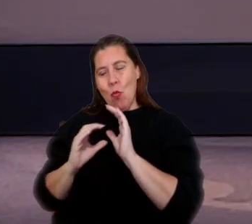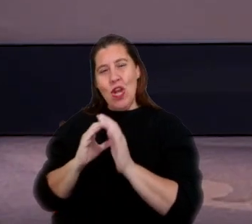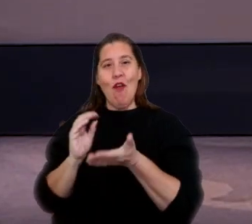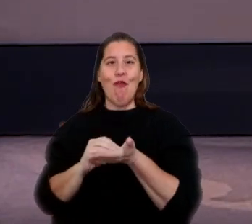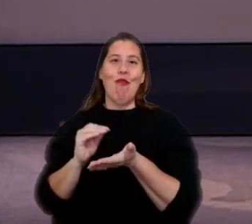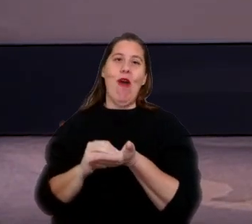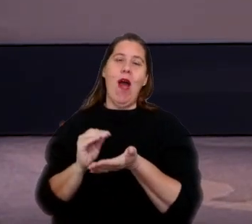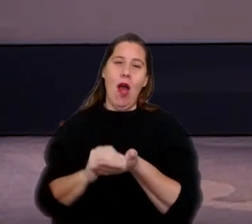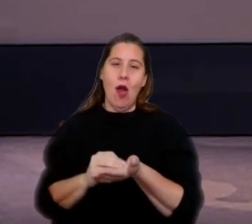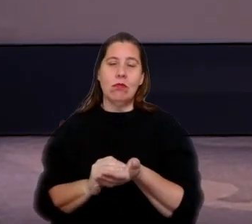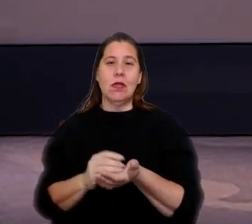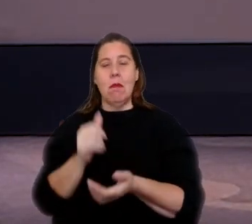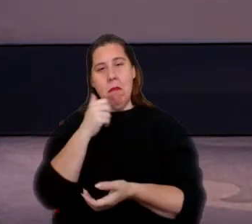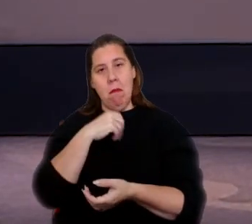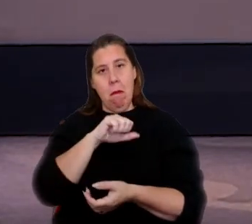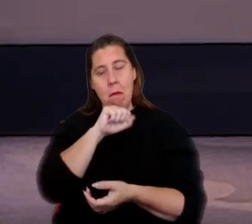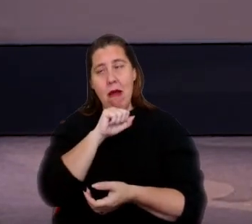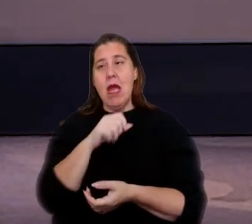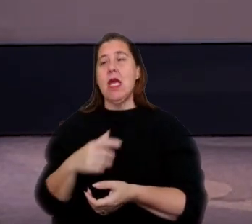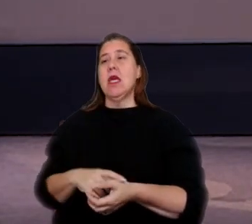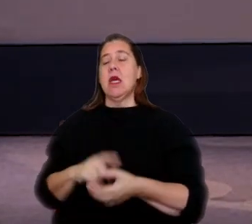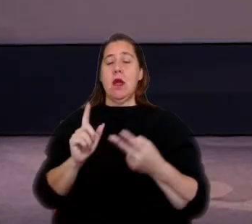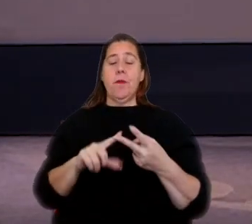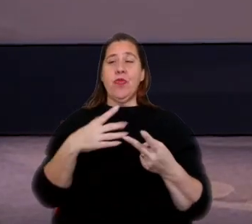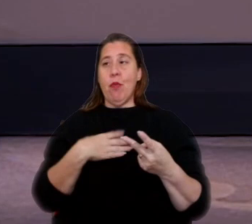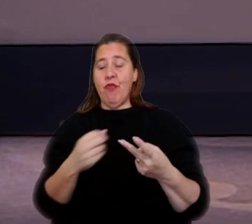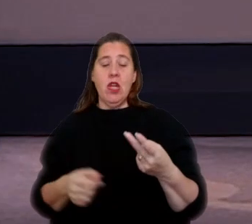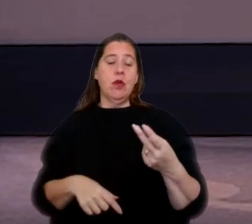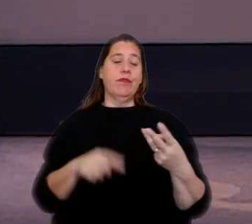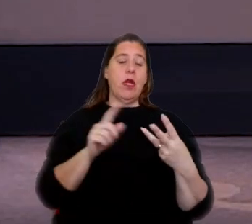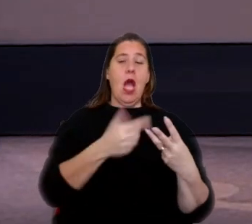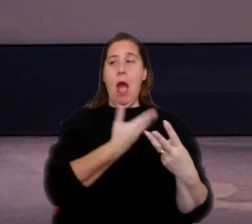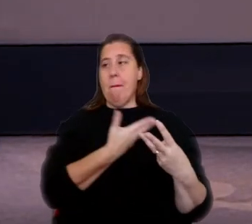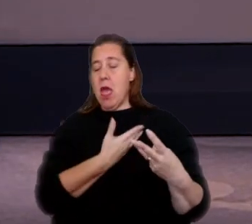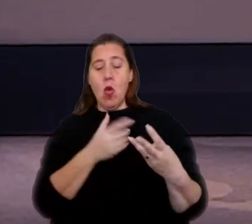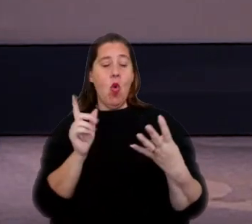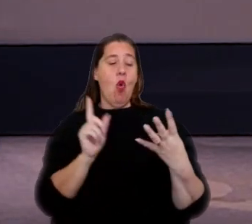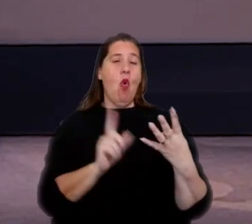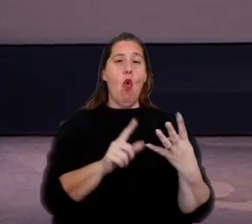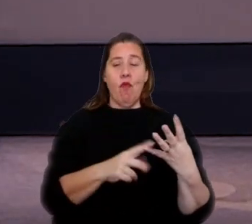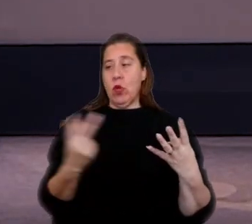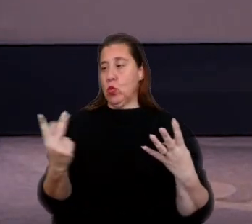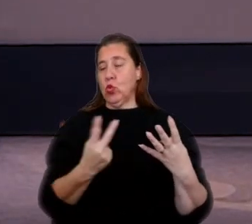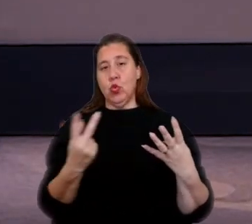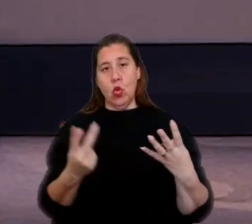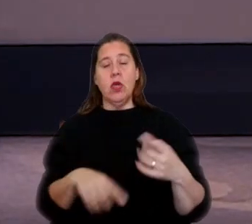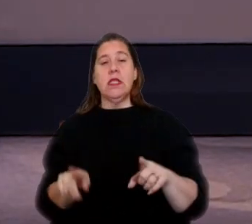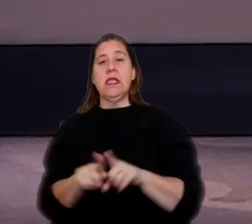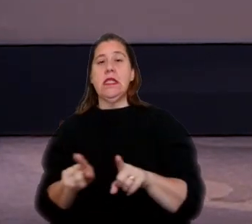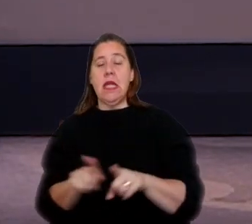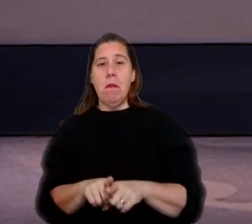comunique. E falta comunicação para a mãe em relação ao filho, falta comunicação entre os dois meninos, falta comunicação depois do Léo